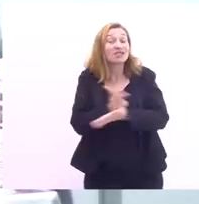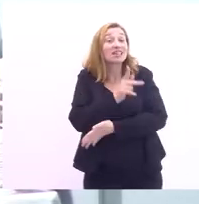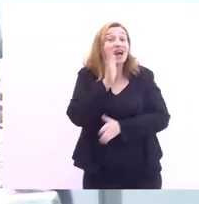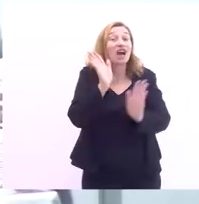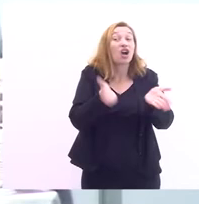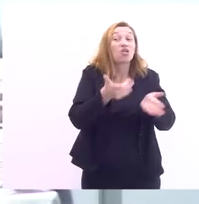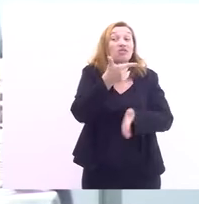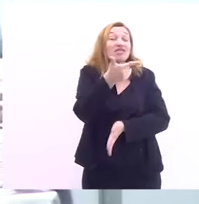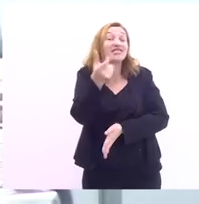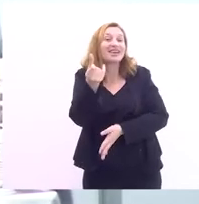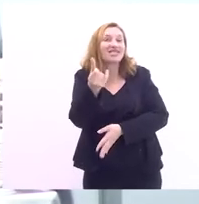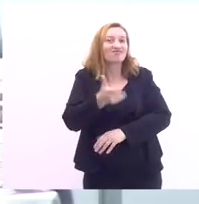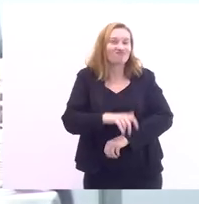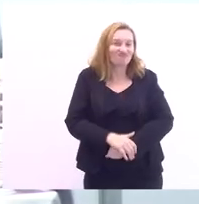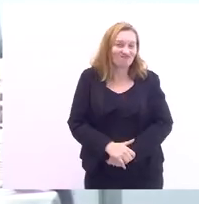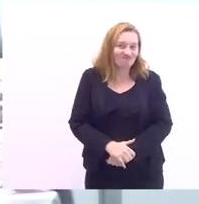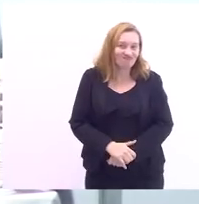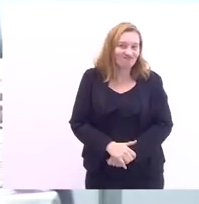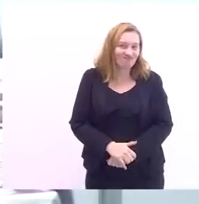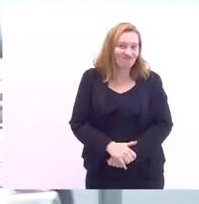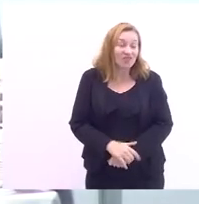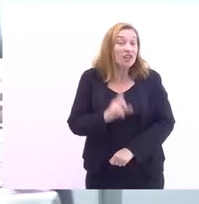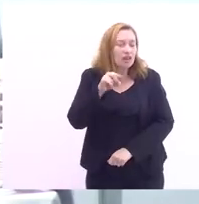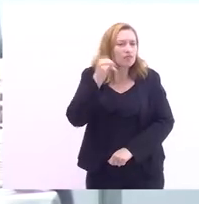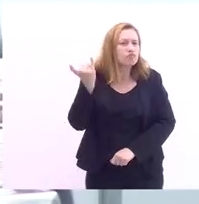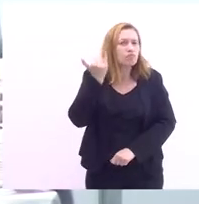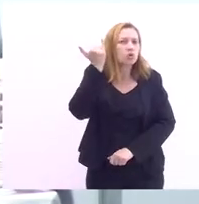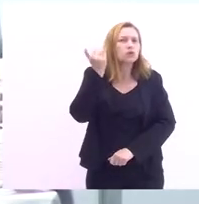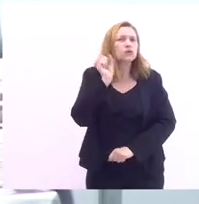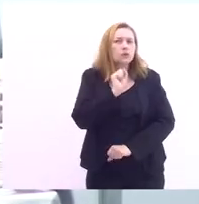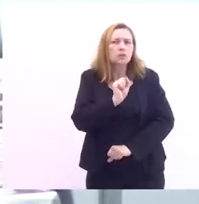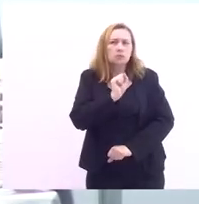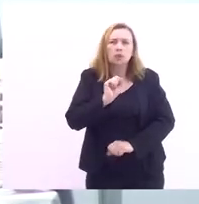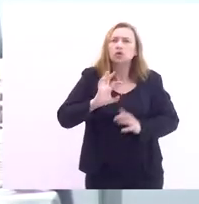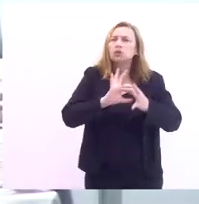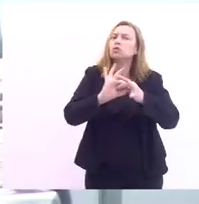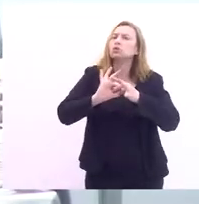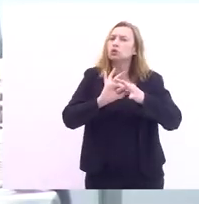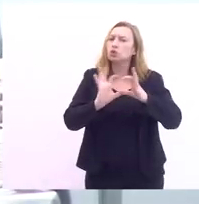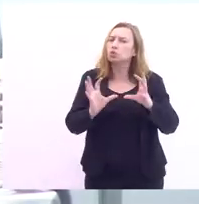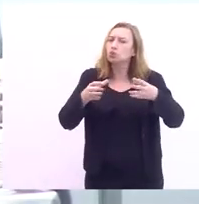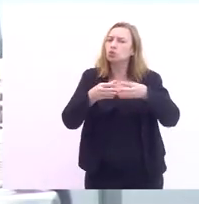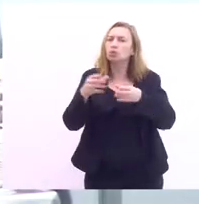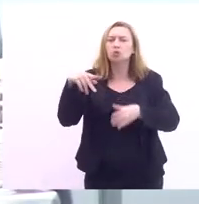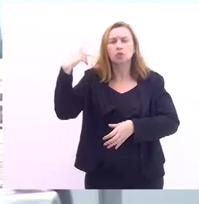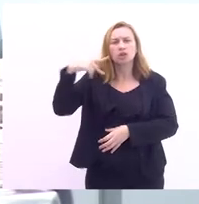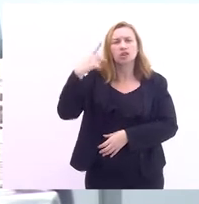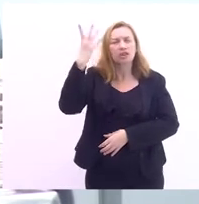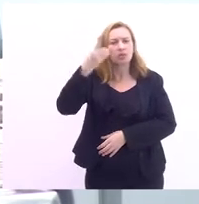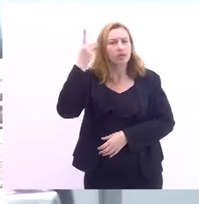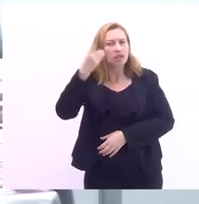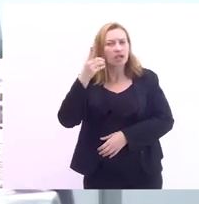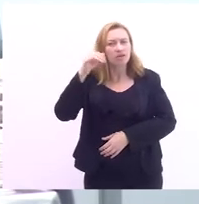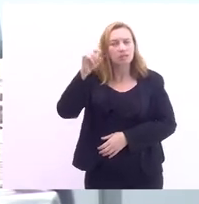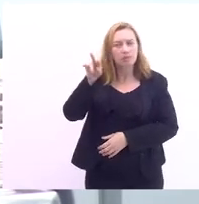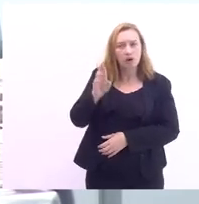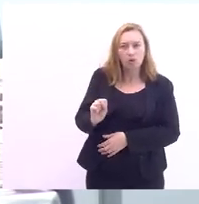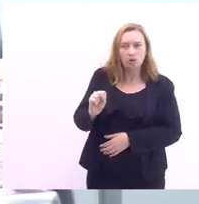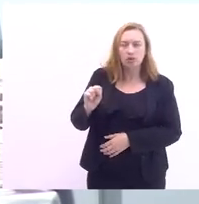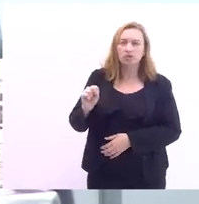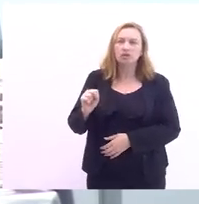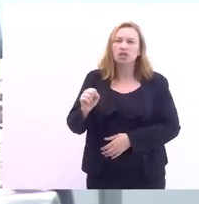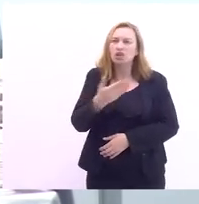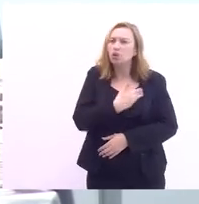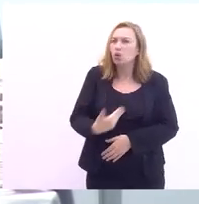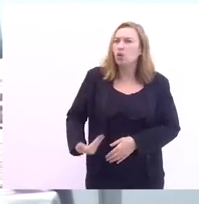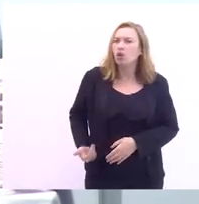26. E aí a gente, é importante que a gente possa unir a classe política, deputado Paulo Ramos, para que o governo